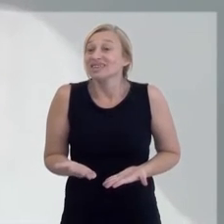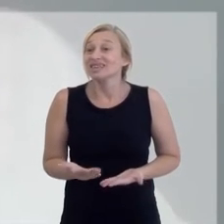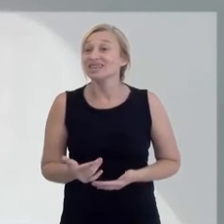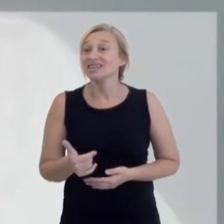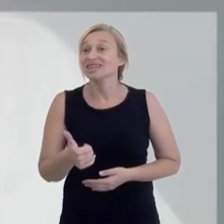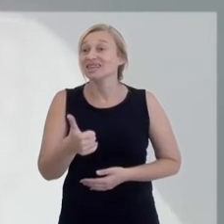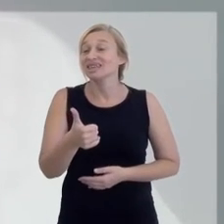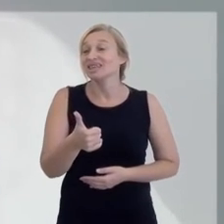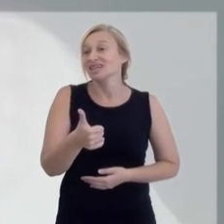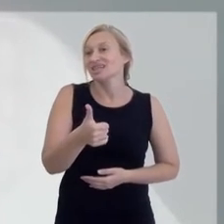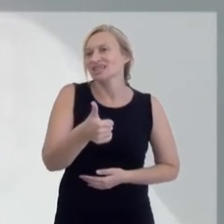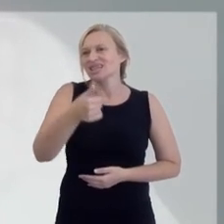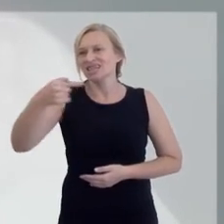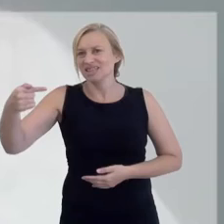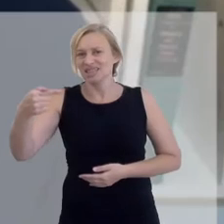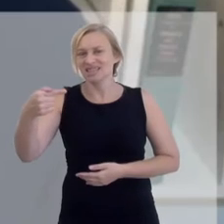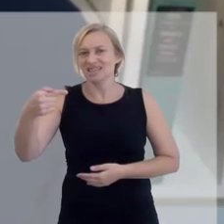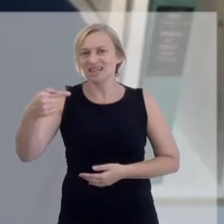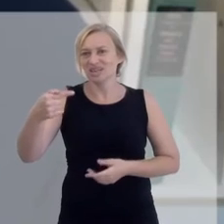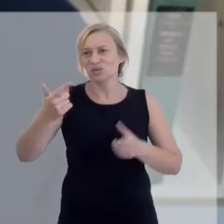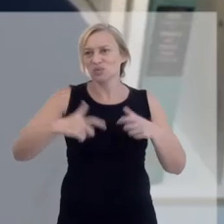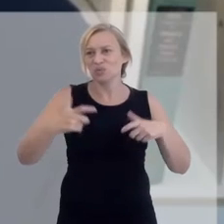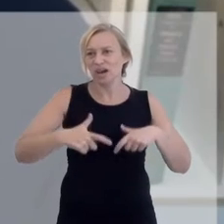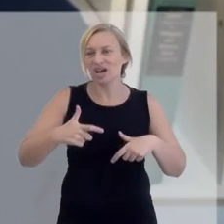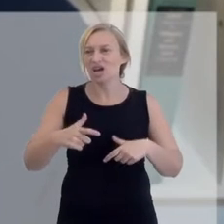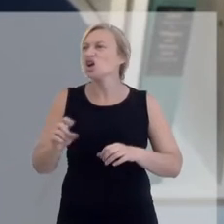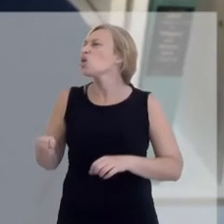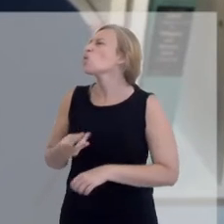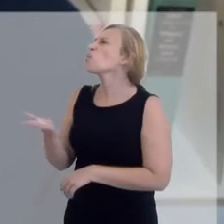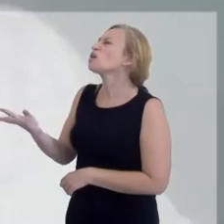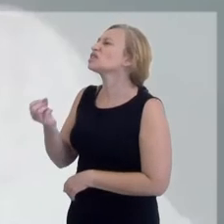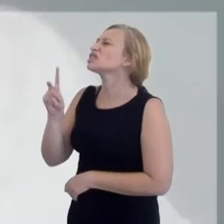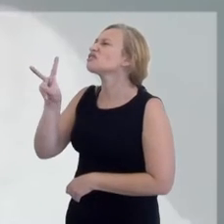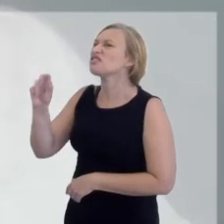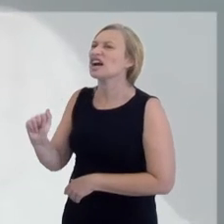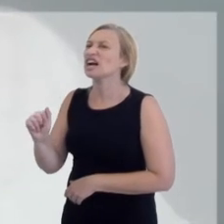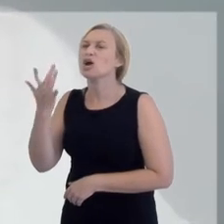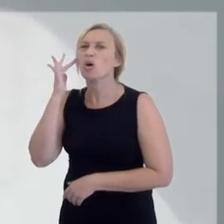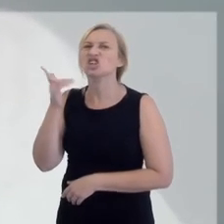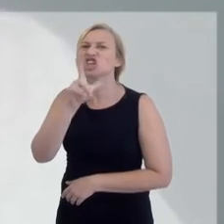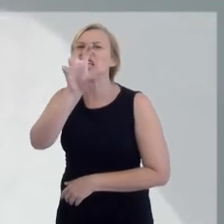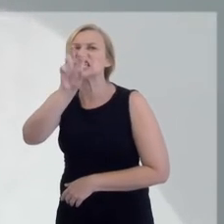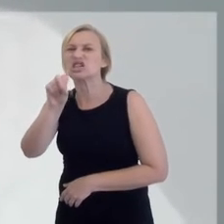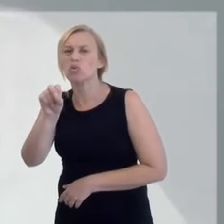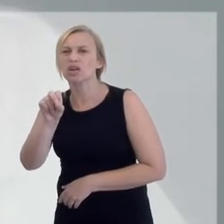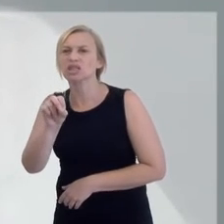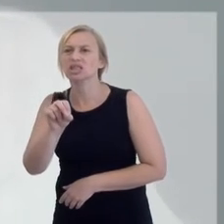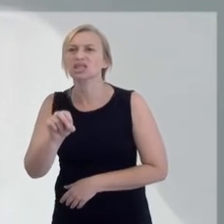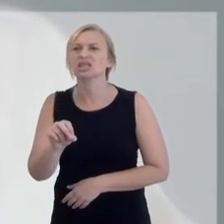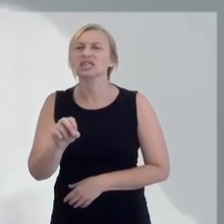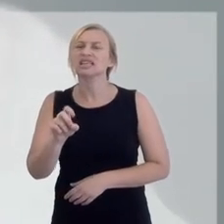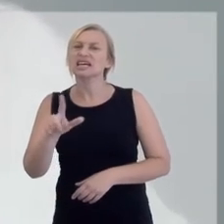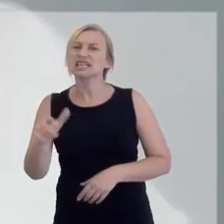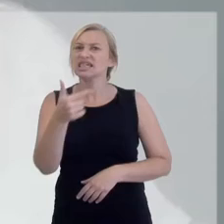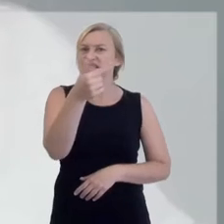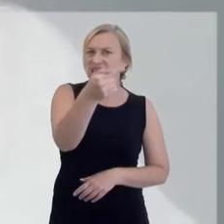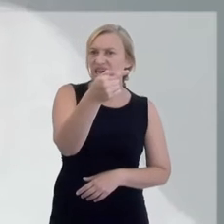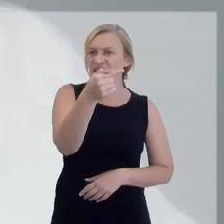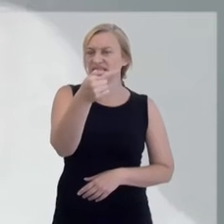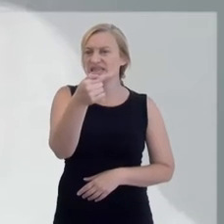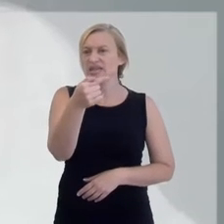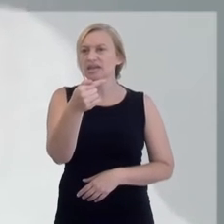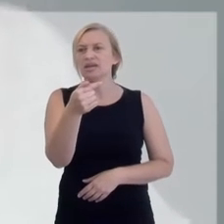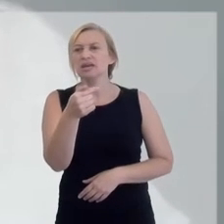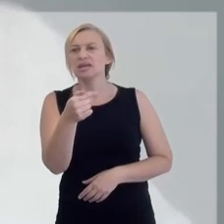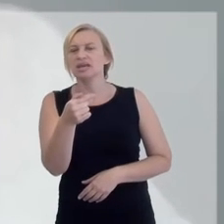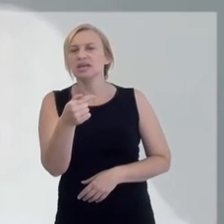Eu passei em 17º lugar. Quantas vagas? Acho que era 50. E dessas 7 meninas,